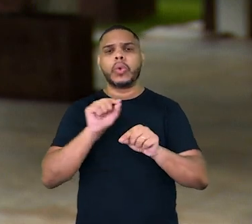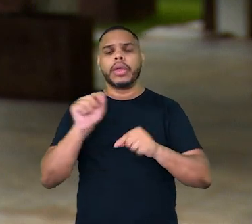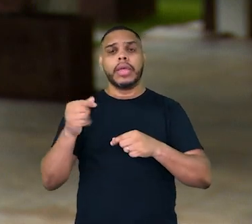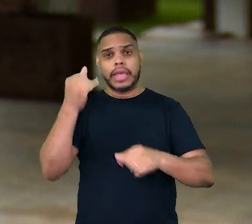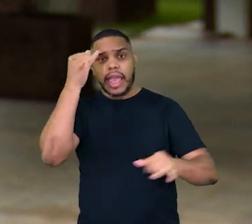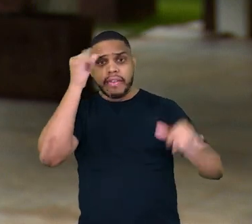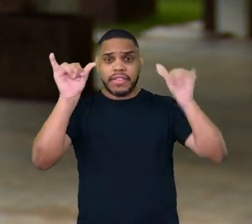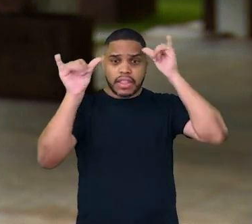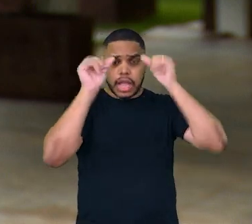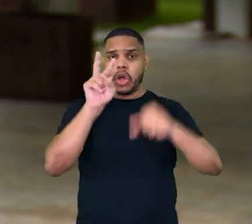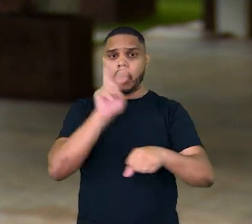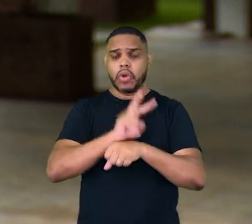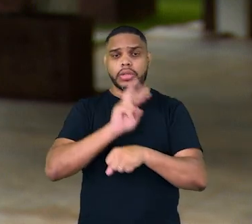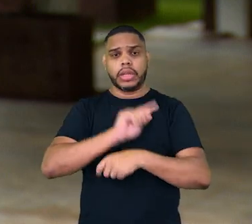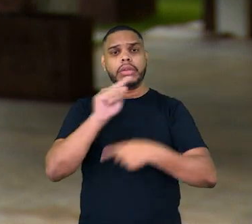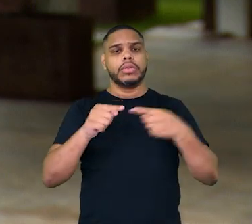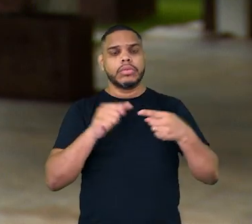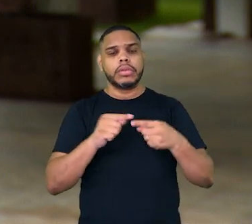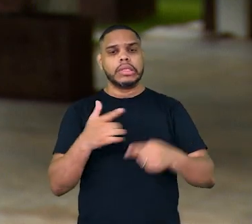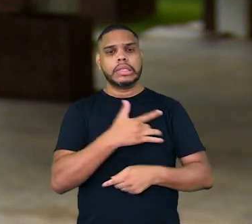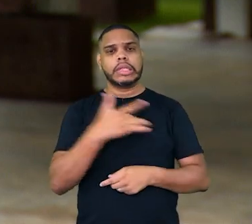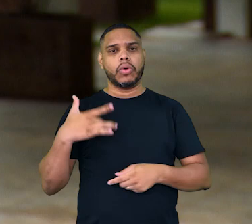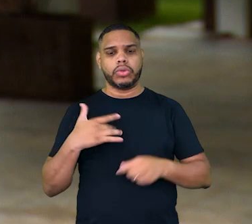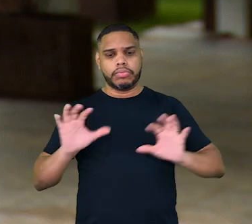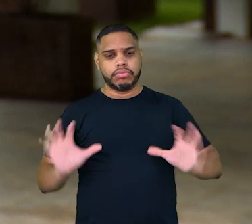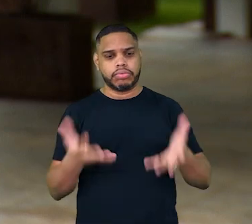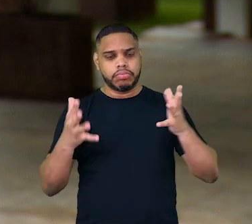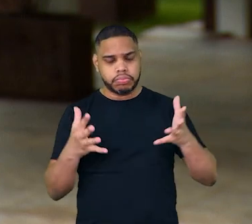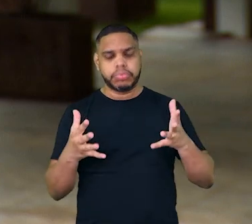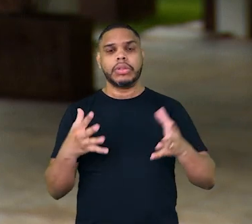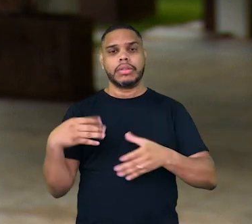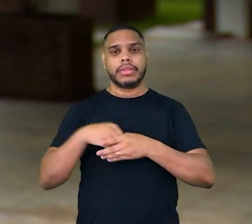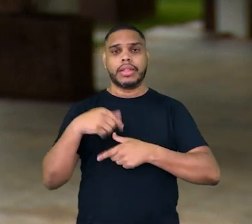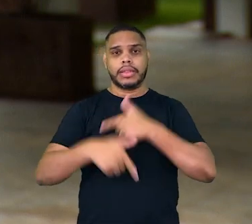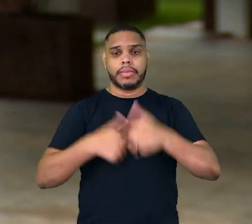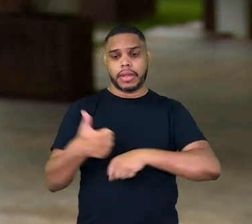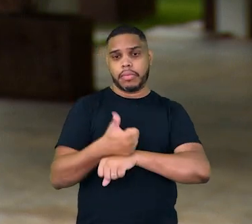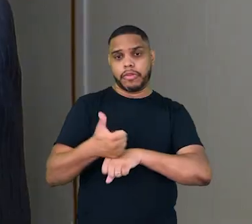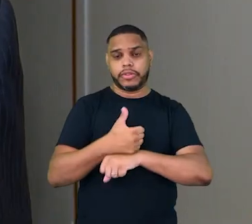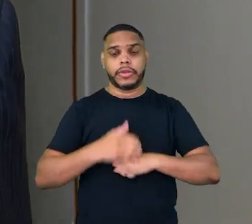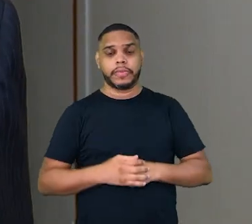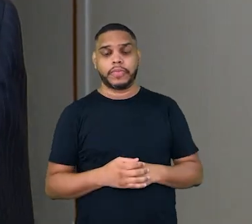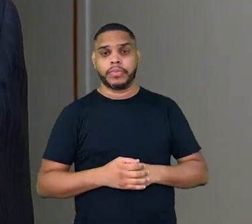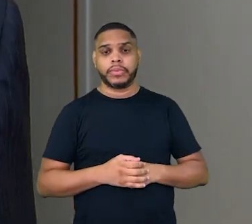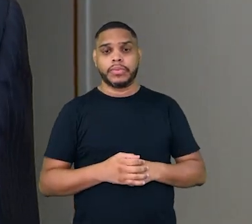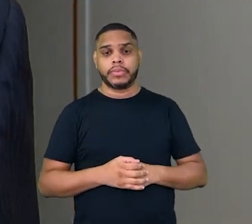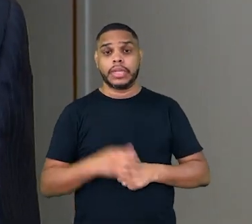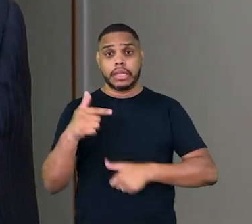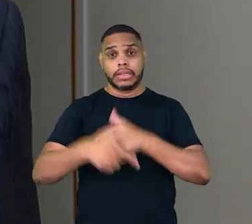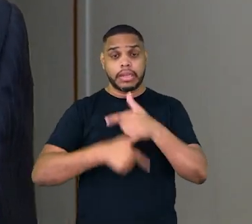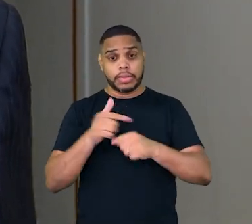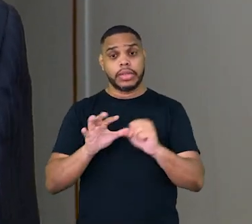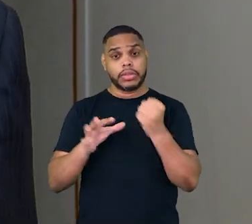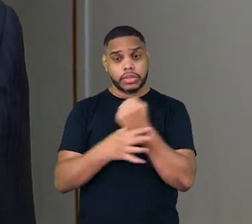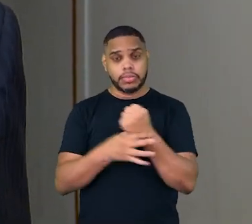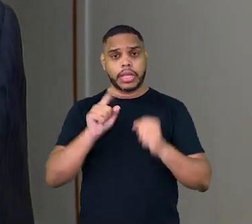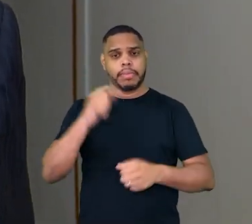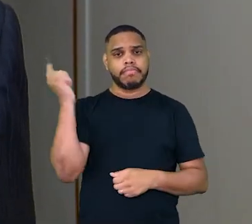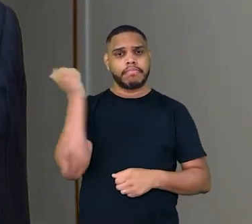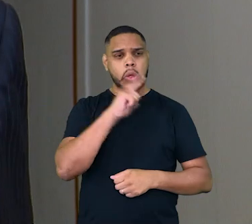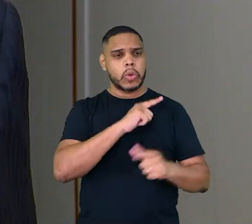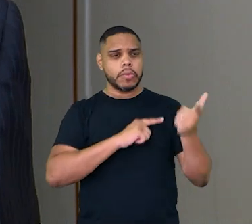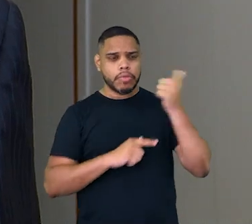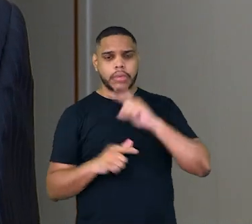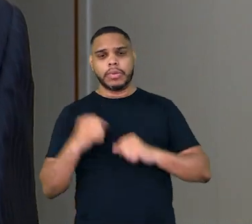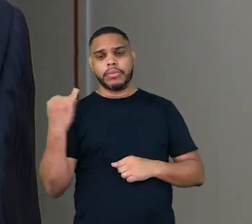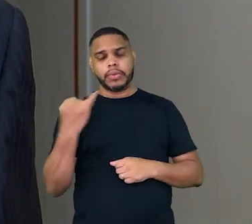medidas preventivas para promover a saúde e ampliar a segurança no ambiente profissional. O trabalho seguro é uma das grandes conquistas,